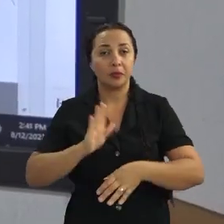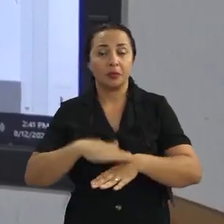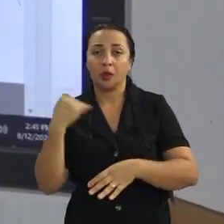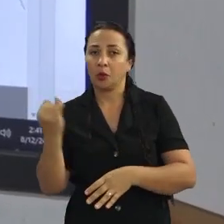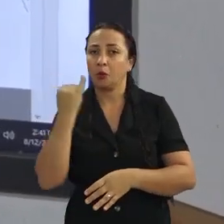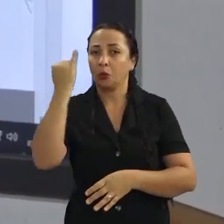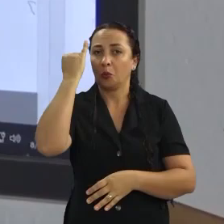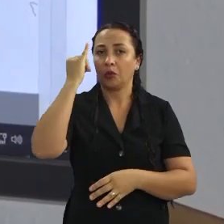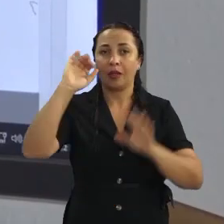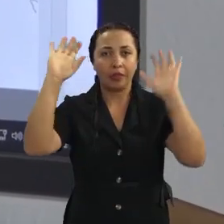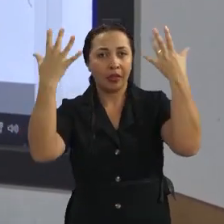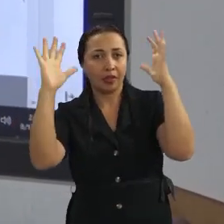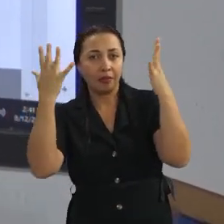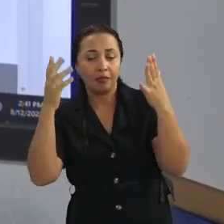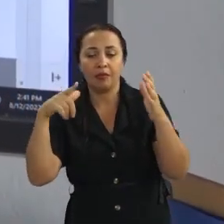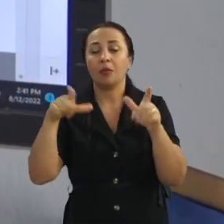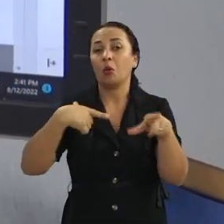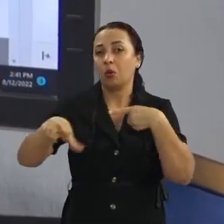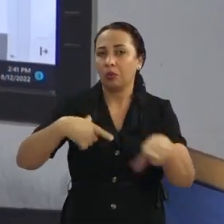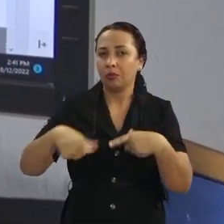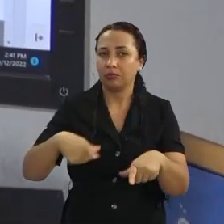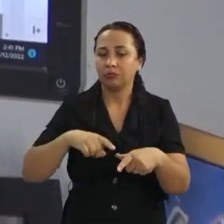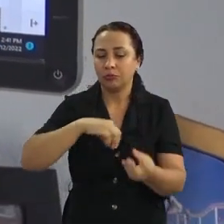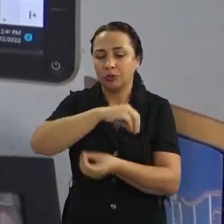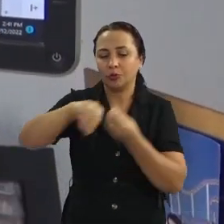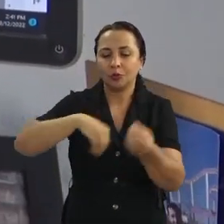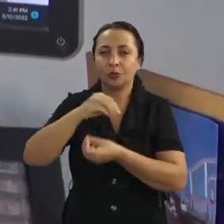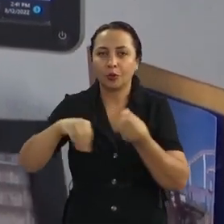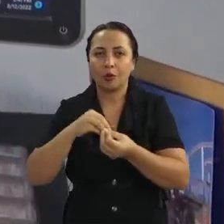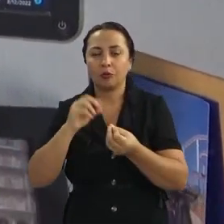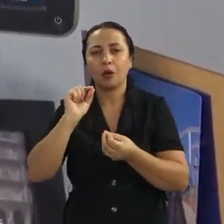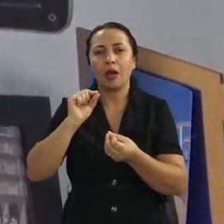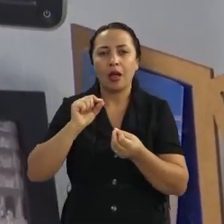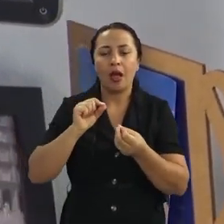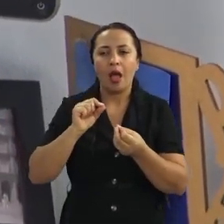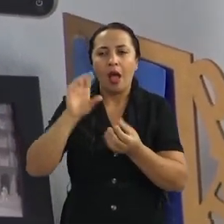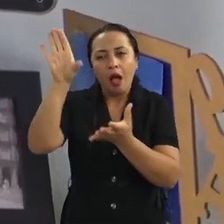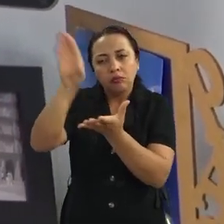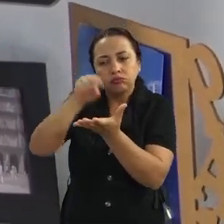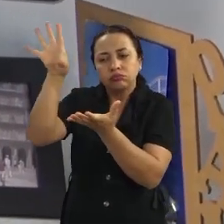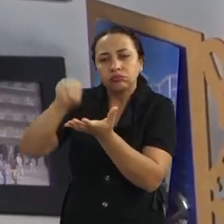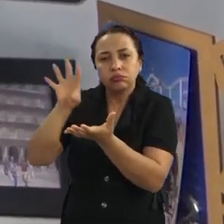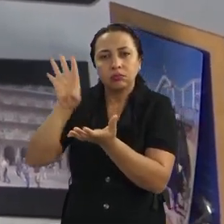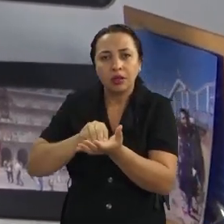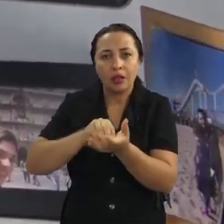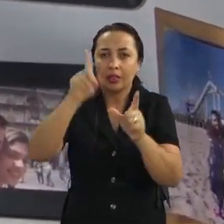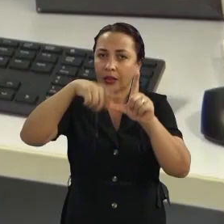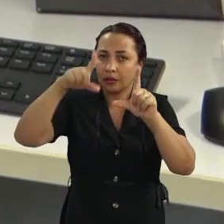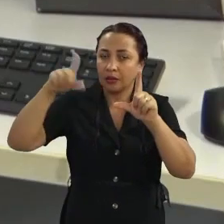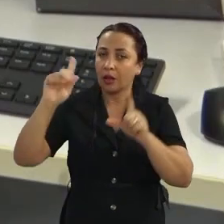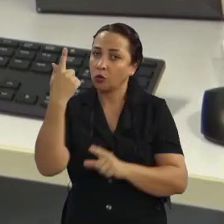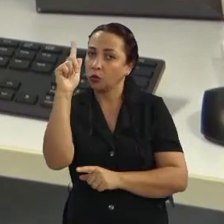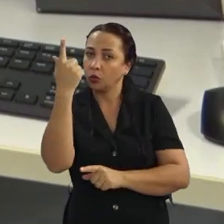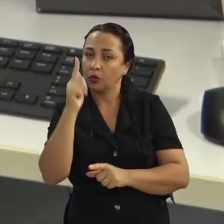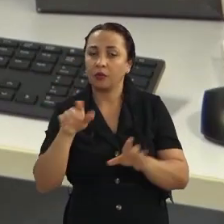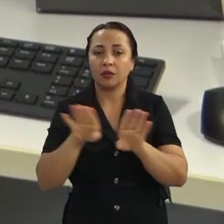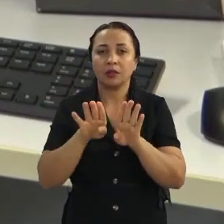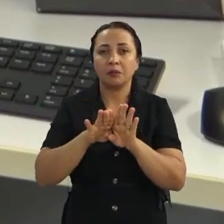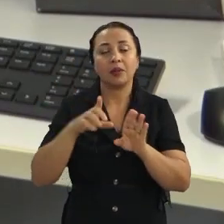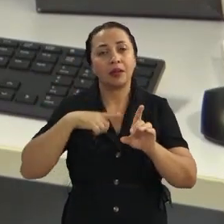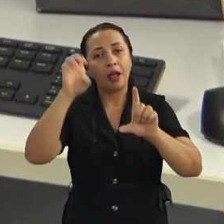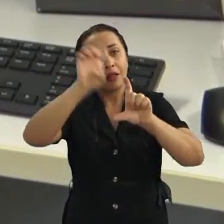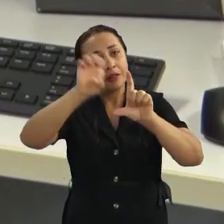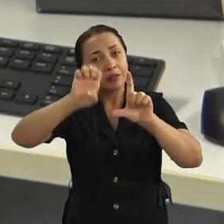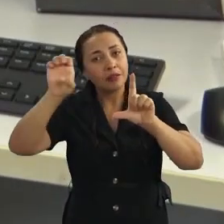o principal parte das análises desse trabalho envolve a manipulação né de dados geográficos e a partir disso